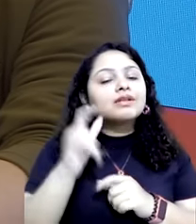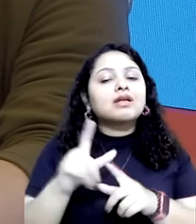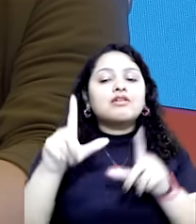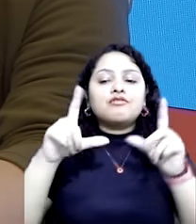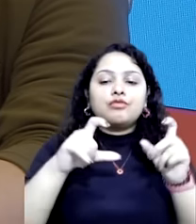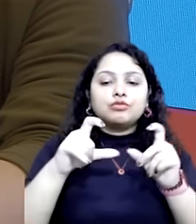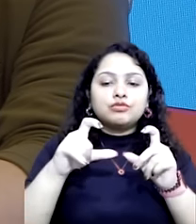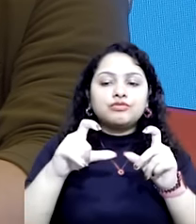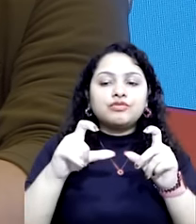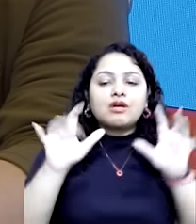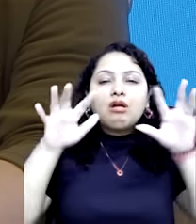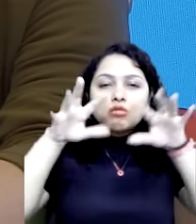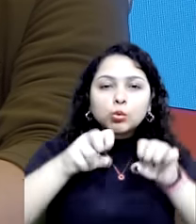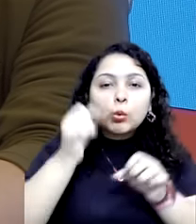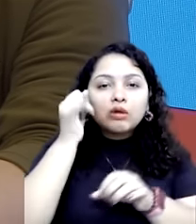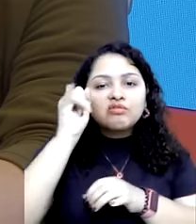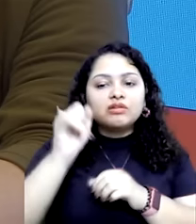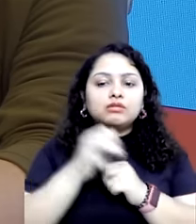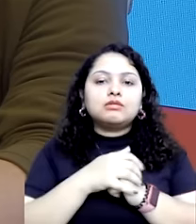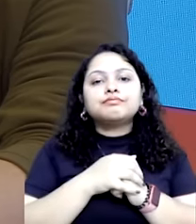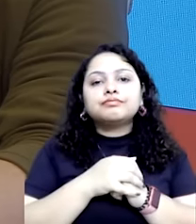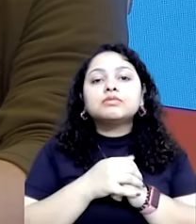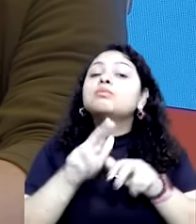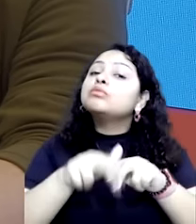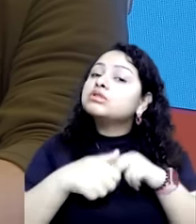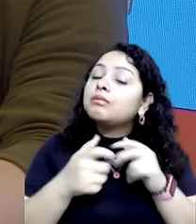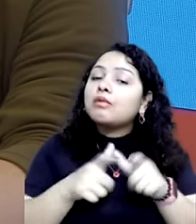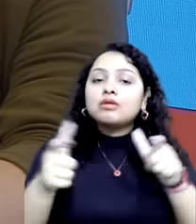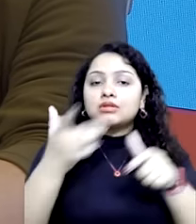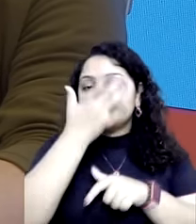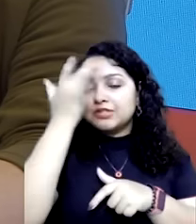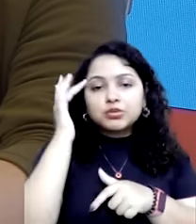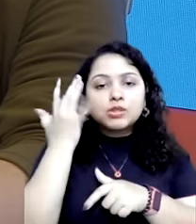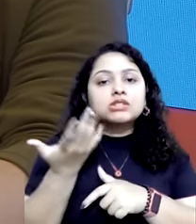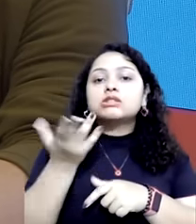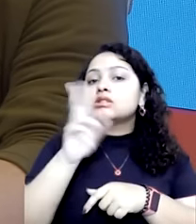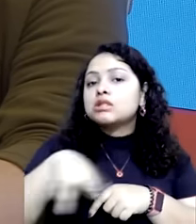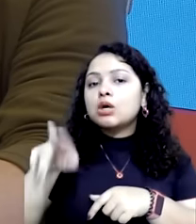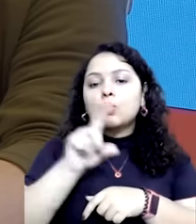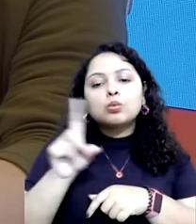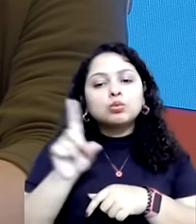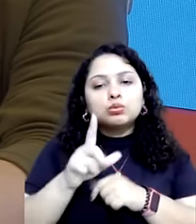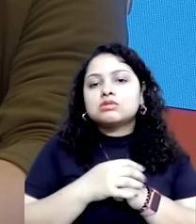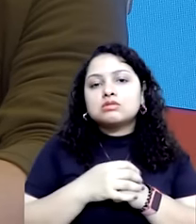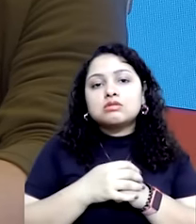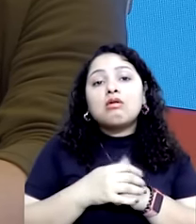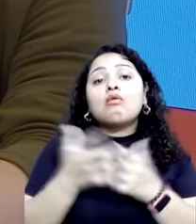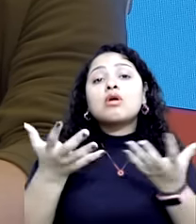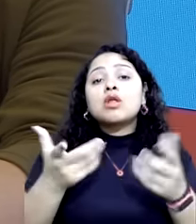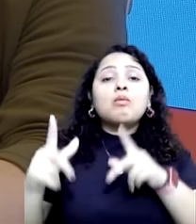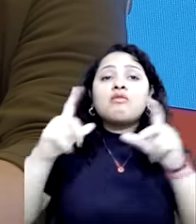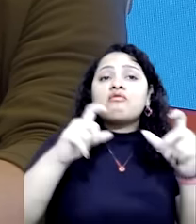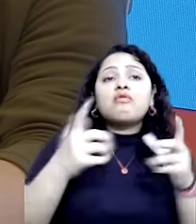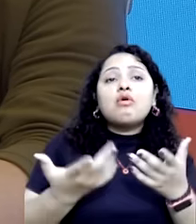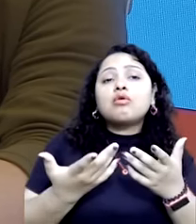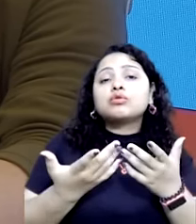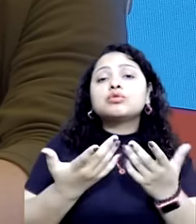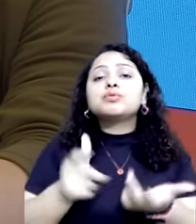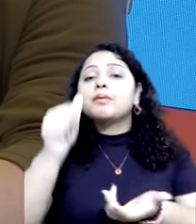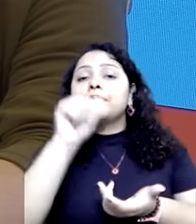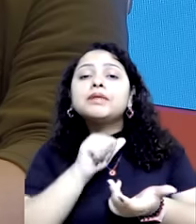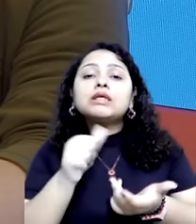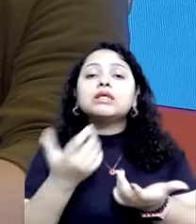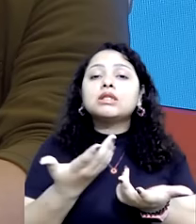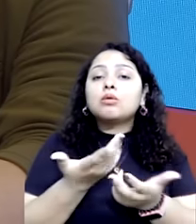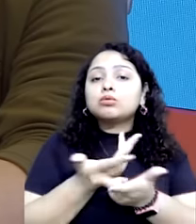imagem fique embaçada então é o recurso que a maioria das pessoas também não usa e às vezes fala assim ah eu queria tirar uma foto sei lá de uma bebida de